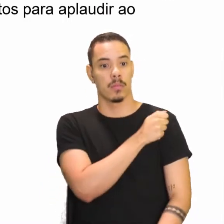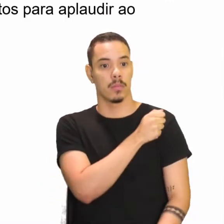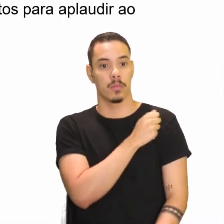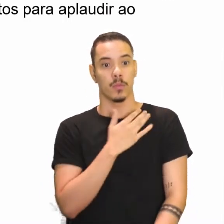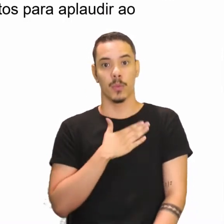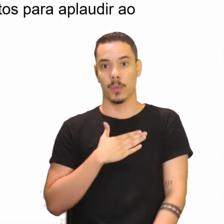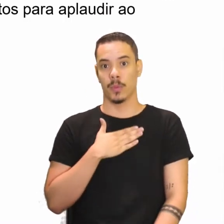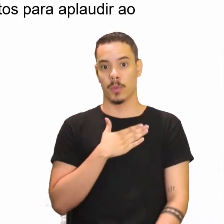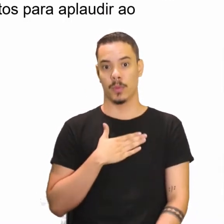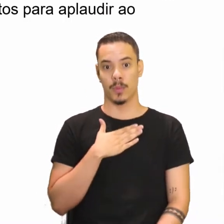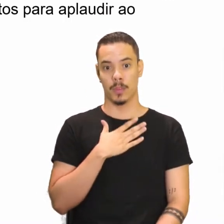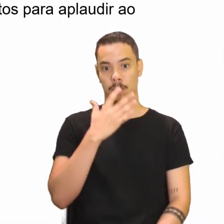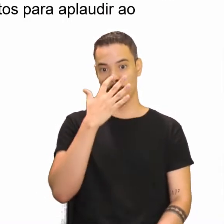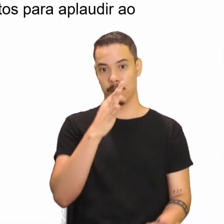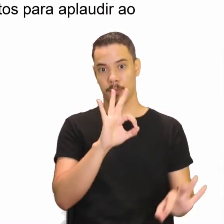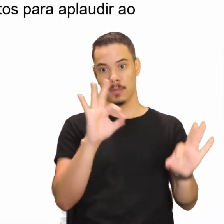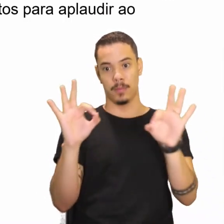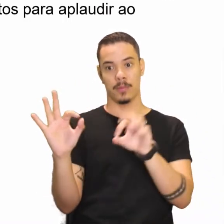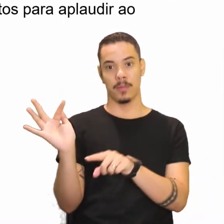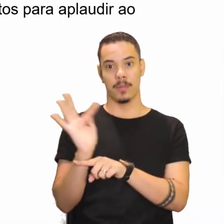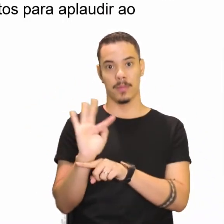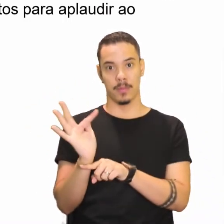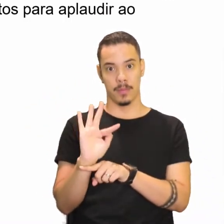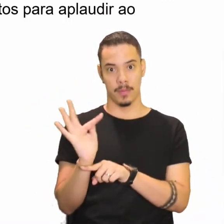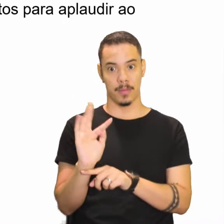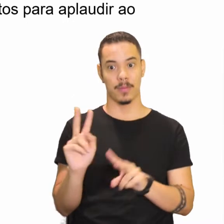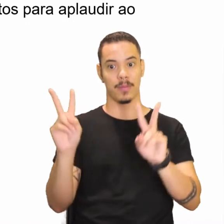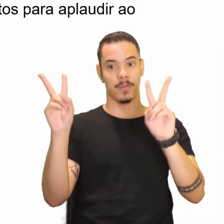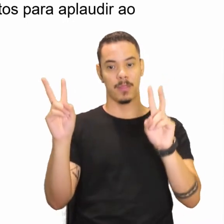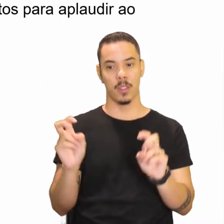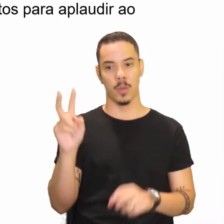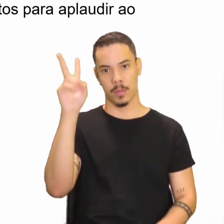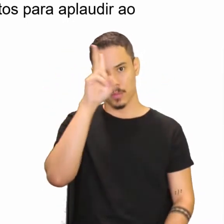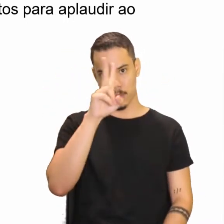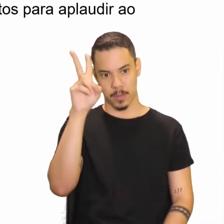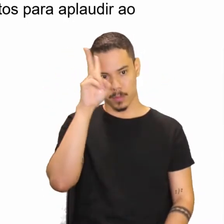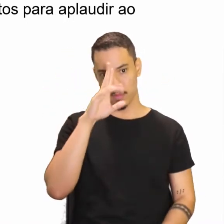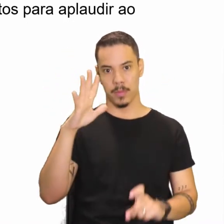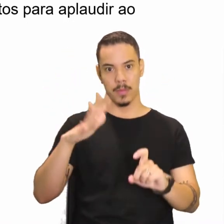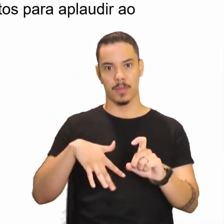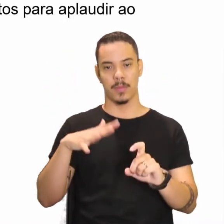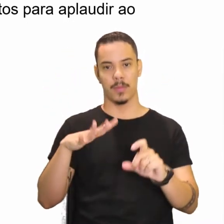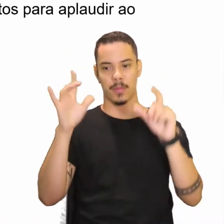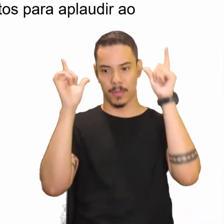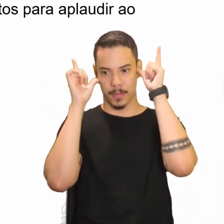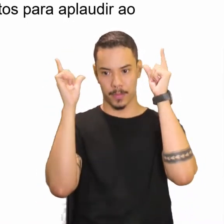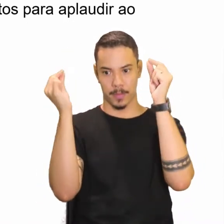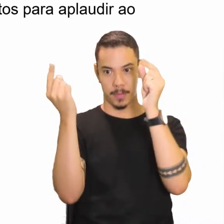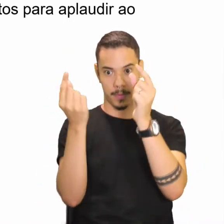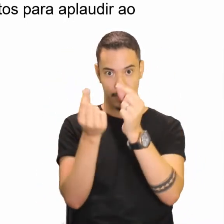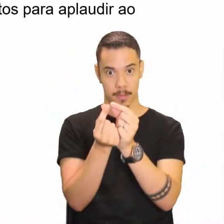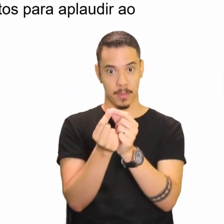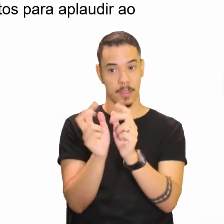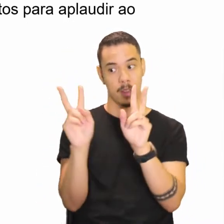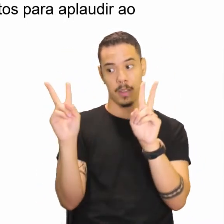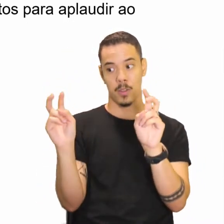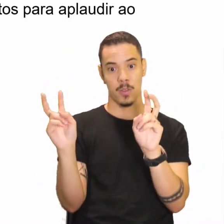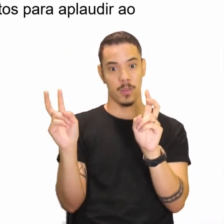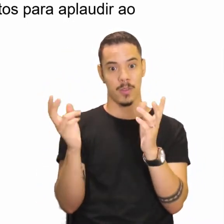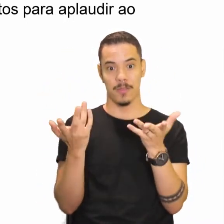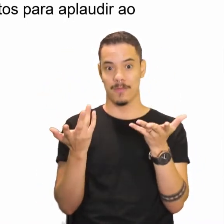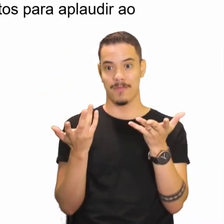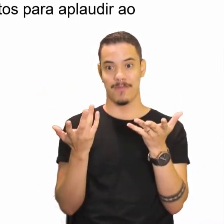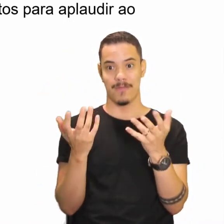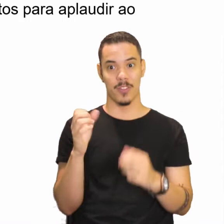de assistir ao filme acerca da história sobre a mitologia grega. Não é um assunto? Não